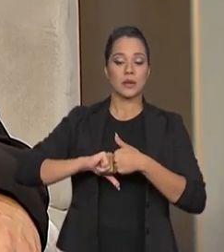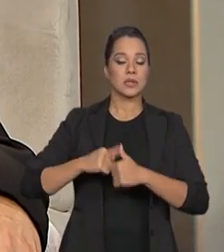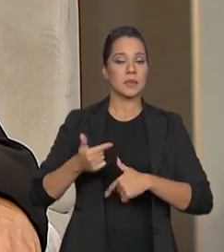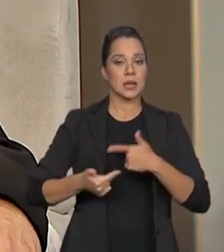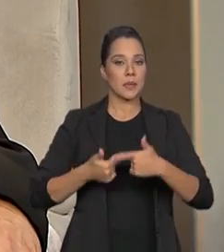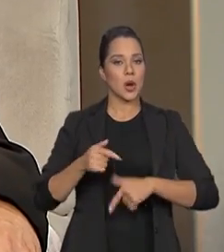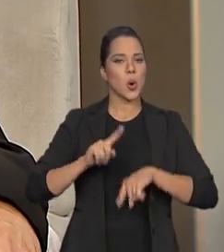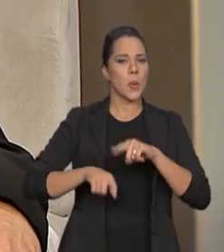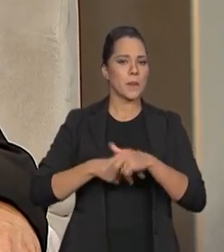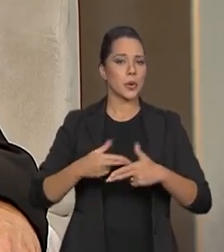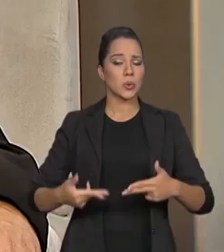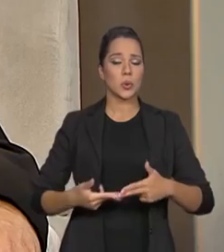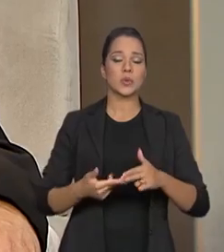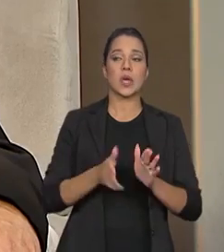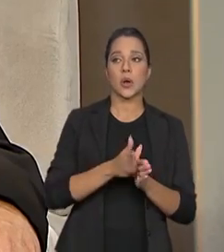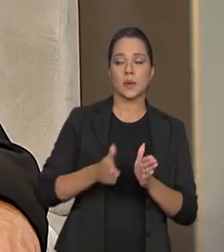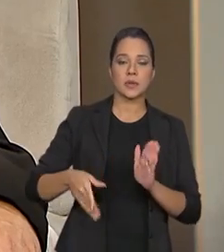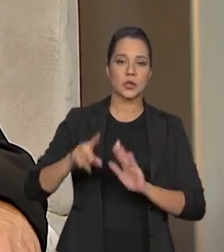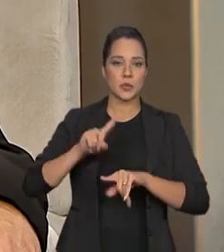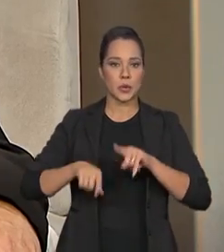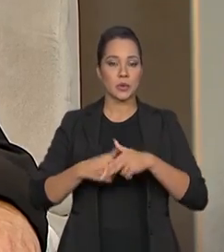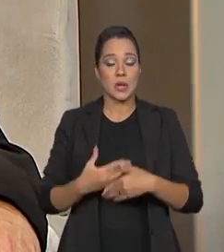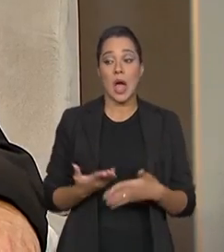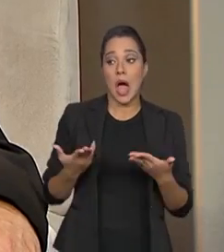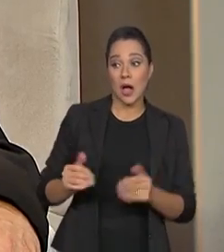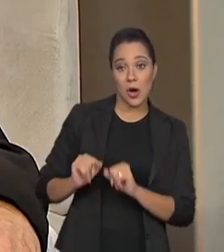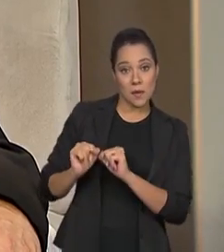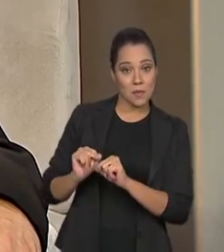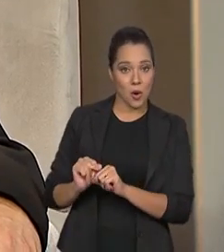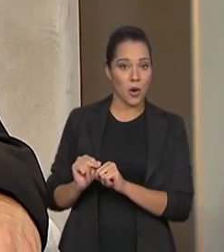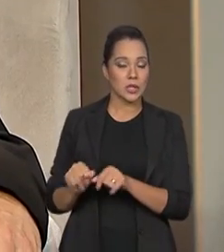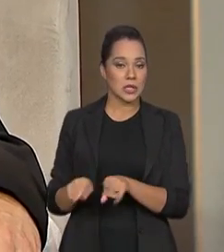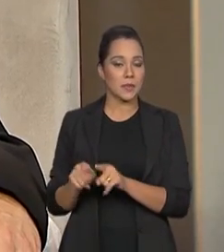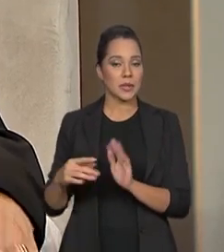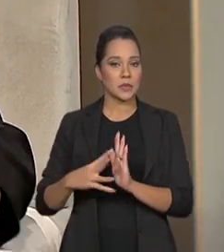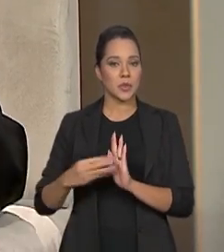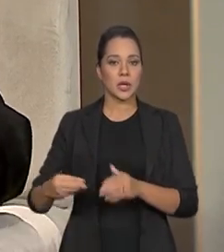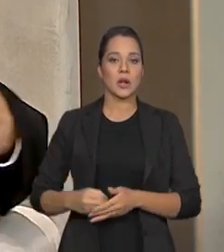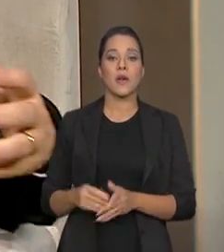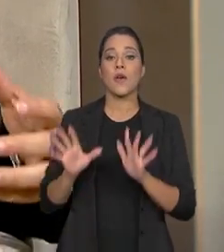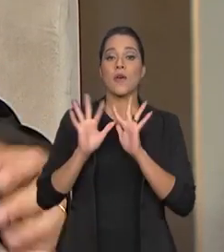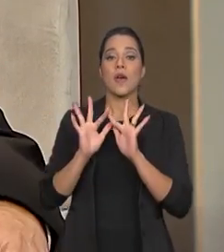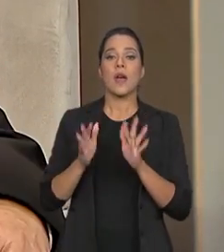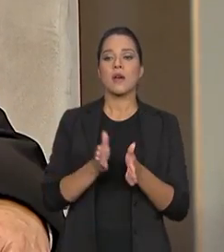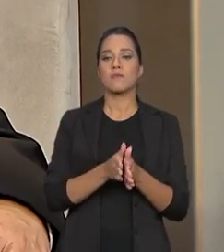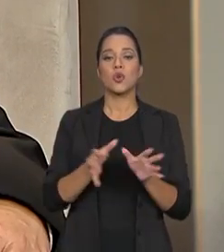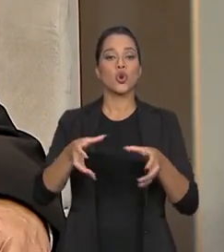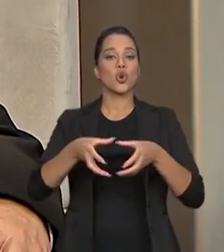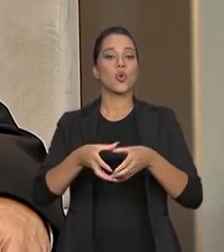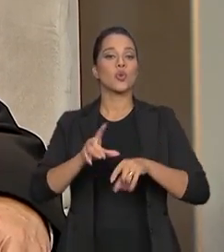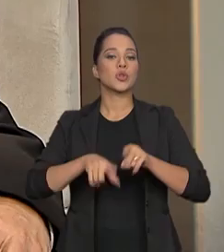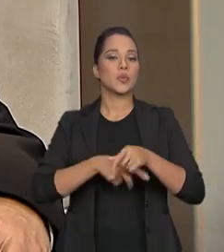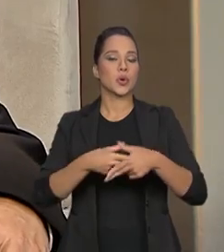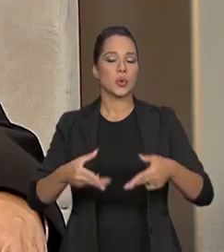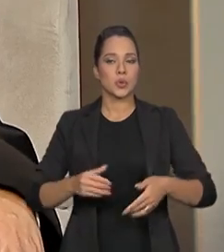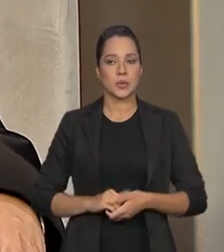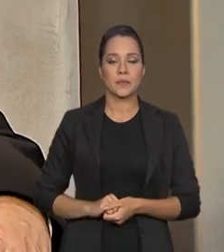muito por produtos né regulamento por produtos agora nós podemos trabalhar dentro desse modelo é família de produtos